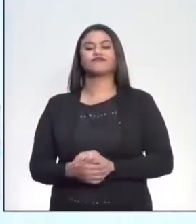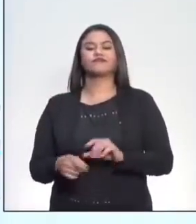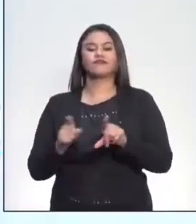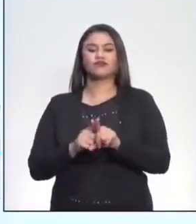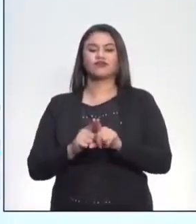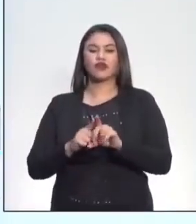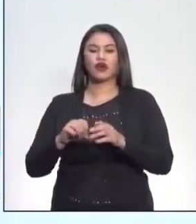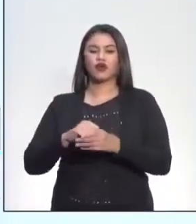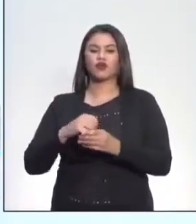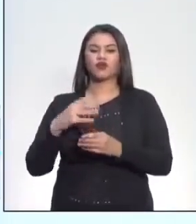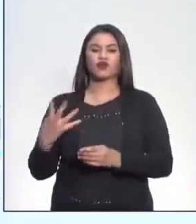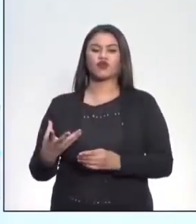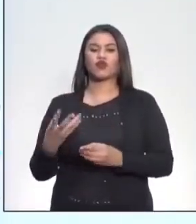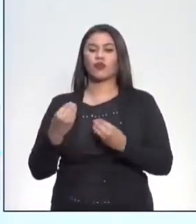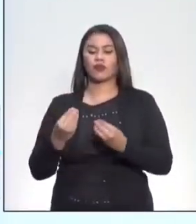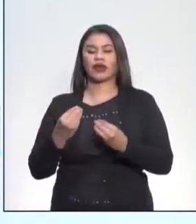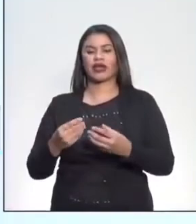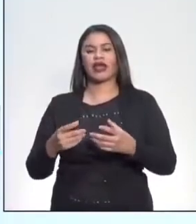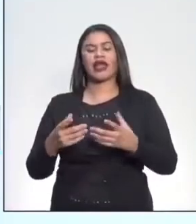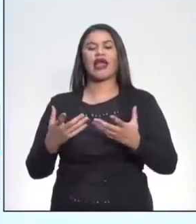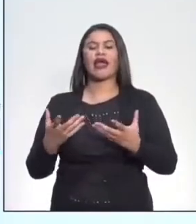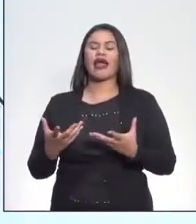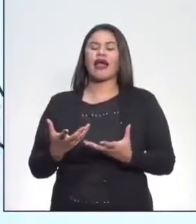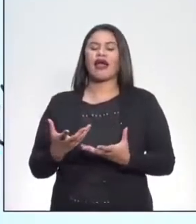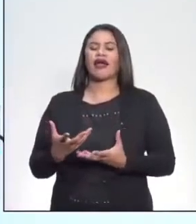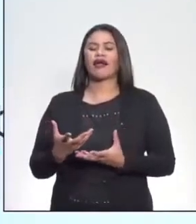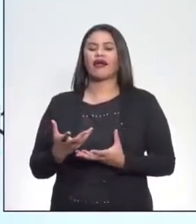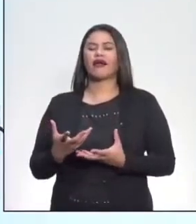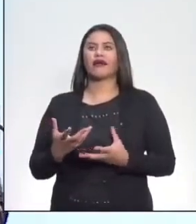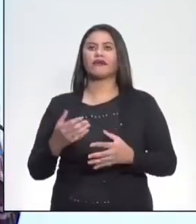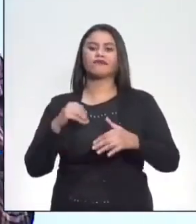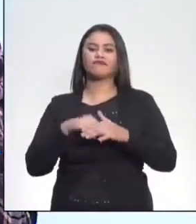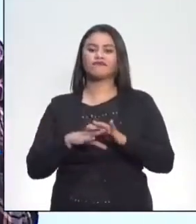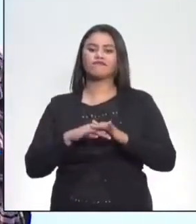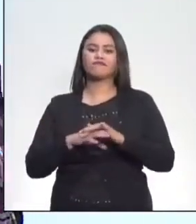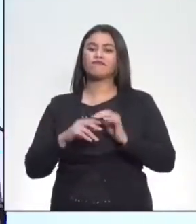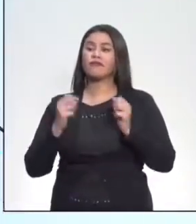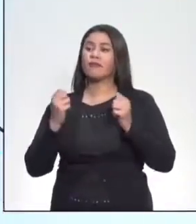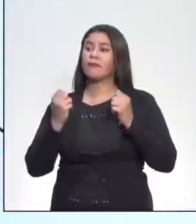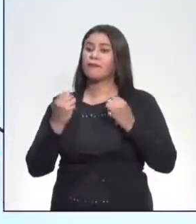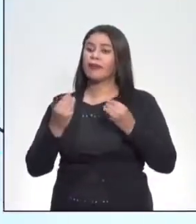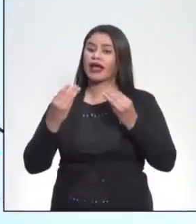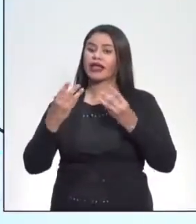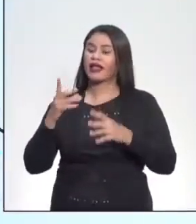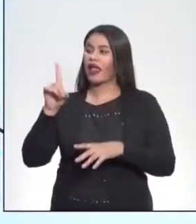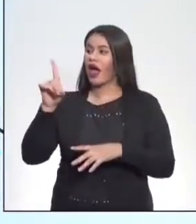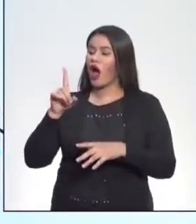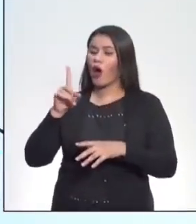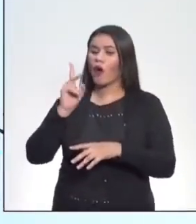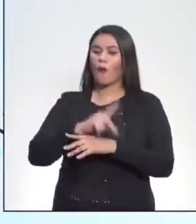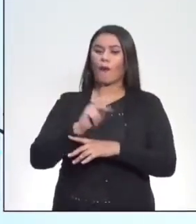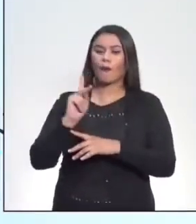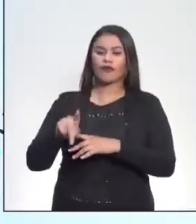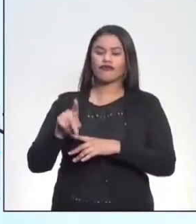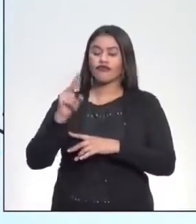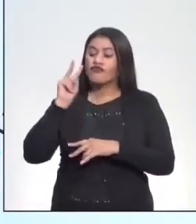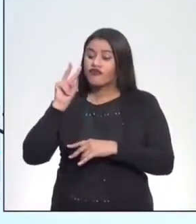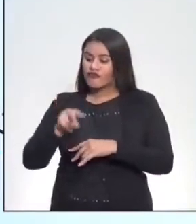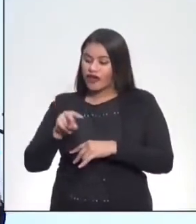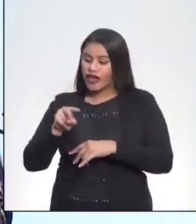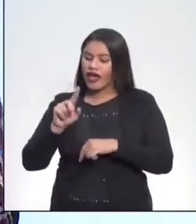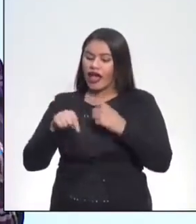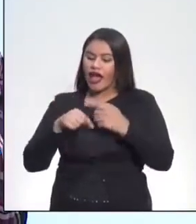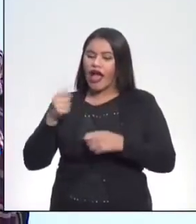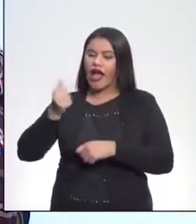vai servir como uma excelente fonte aí para que o professor de vocês tenha como avaliar o processo de ensino-aprendizagem de vocês nesse